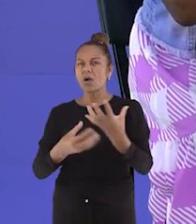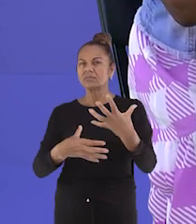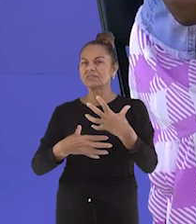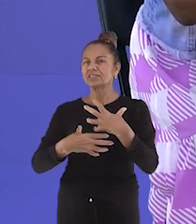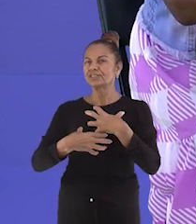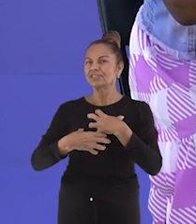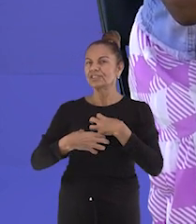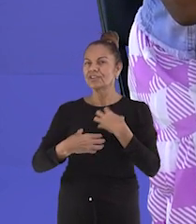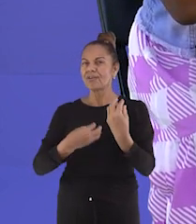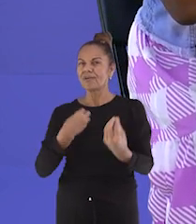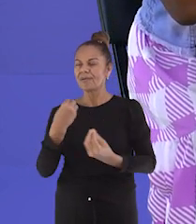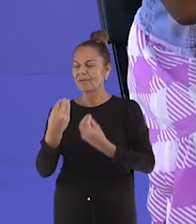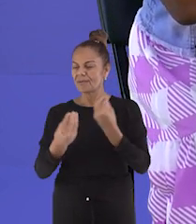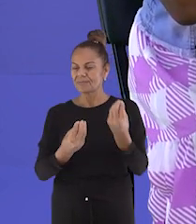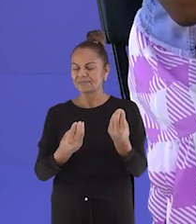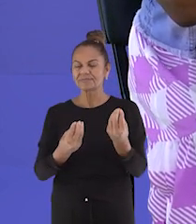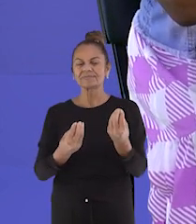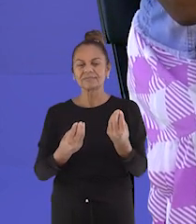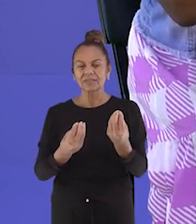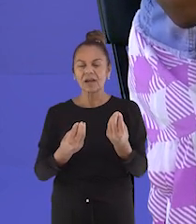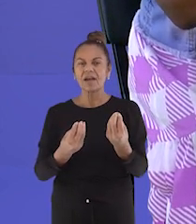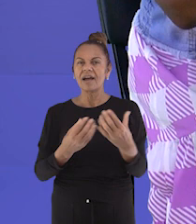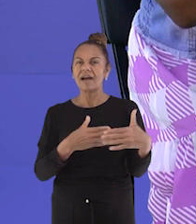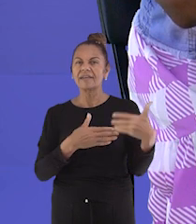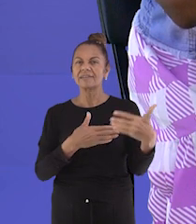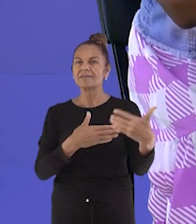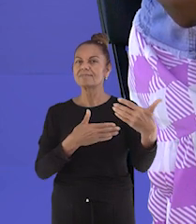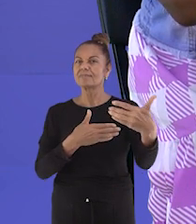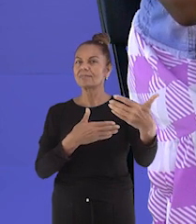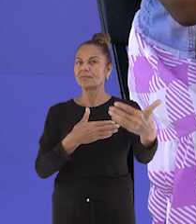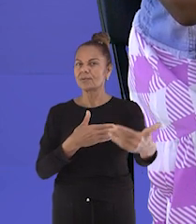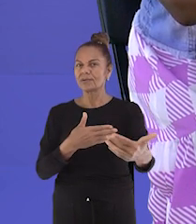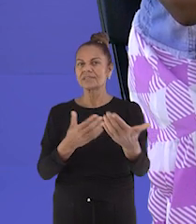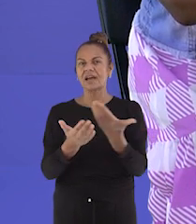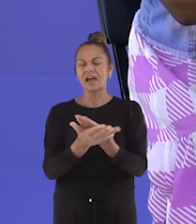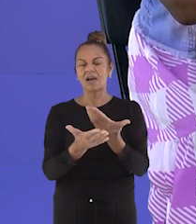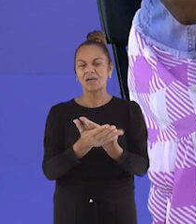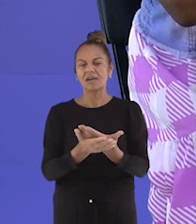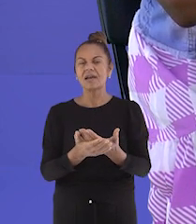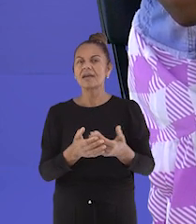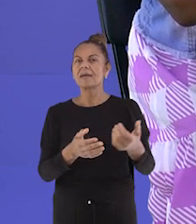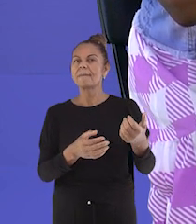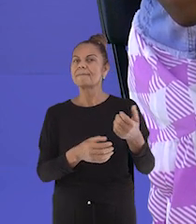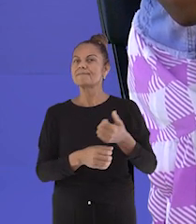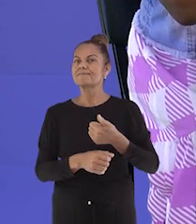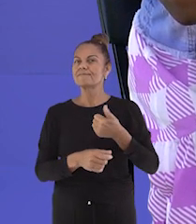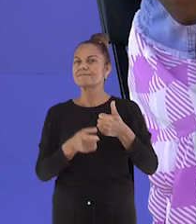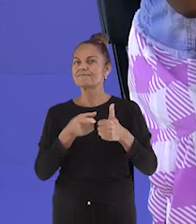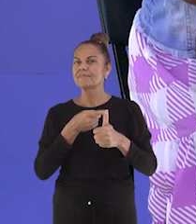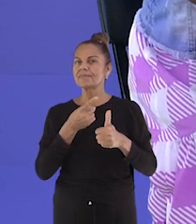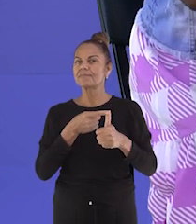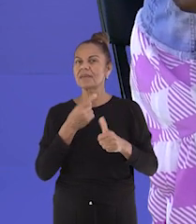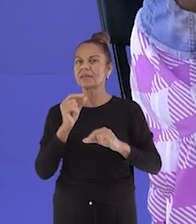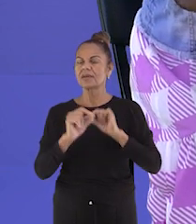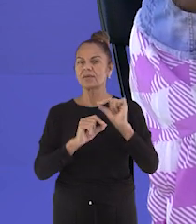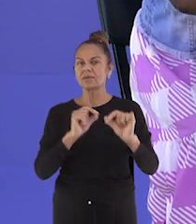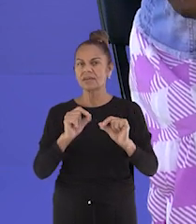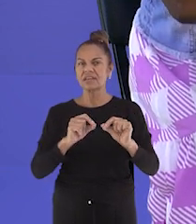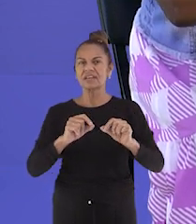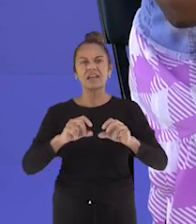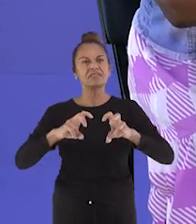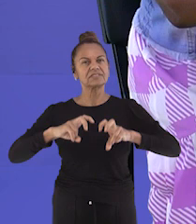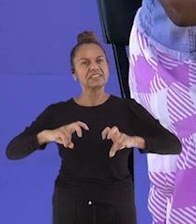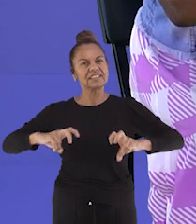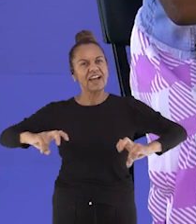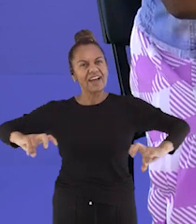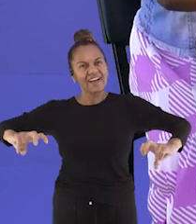estavam bem. E a gente ia dali, seguia para a aula. Primeiro era o bate-papo do dia. O dia a dia.